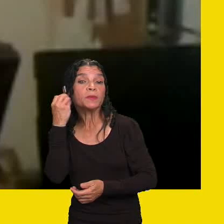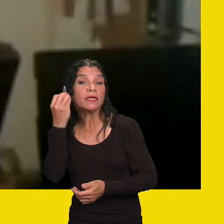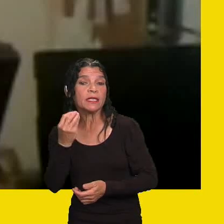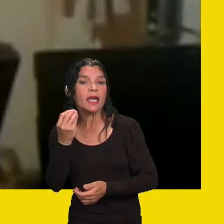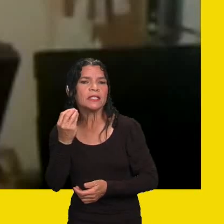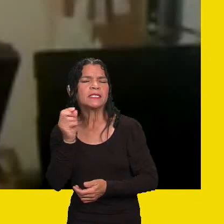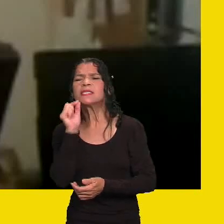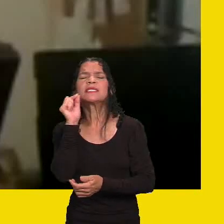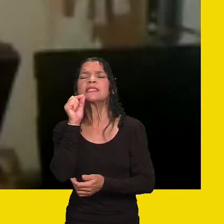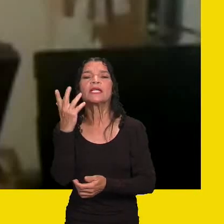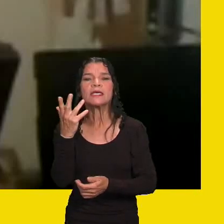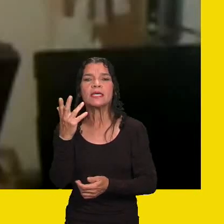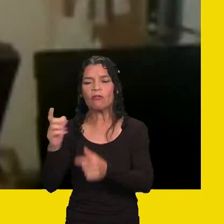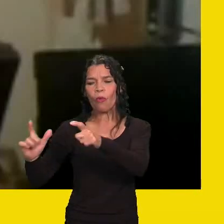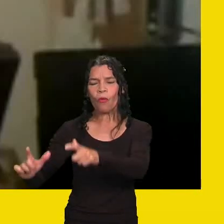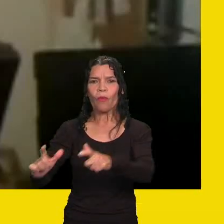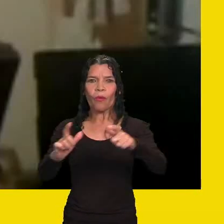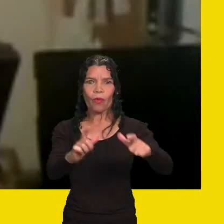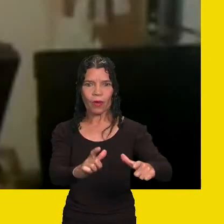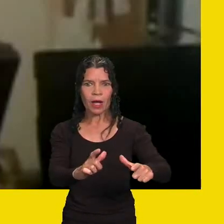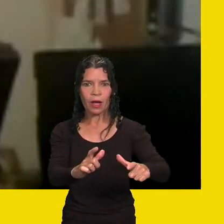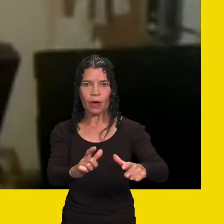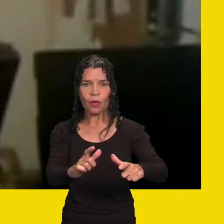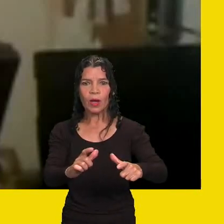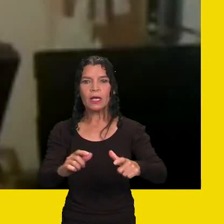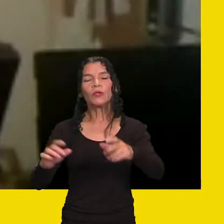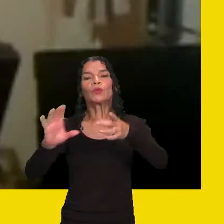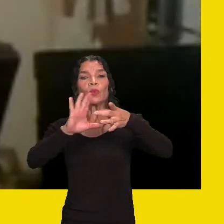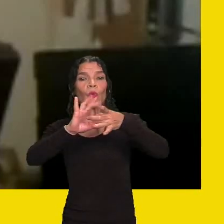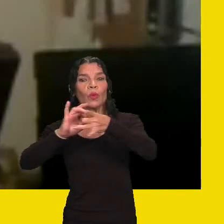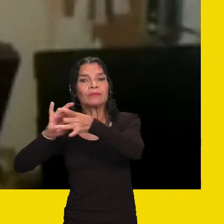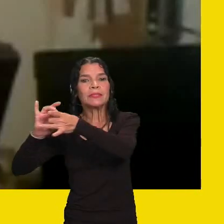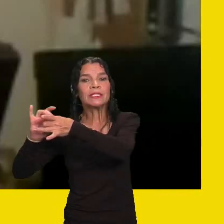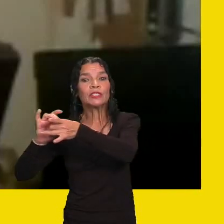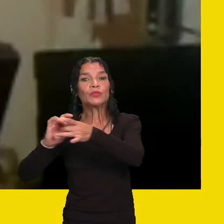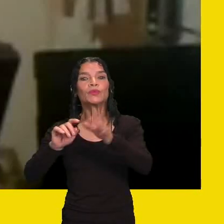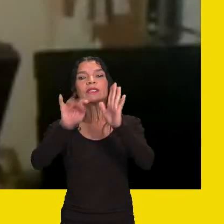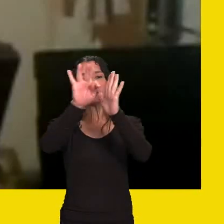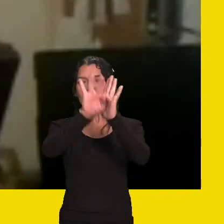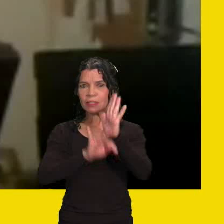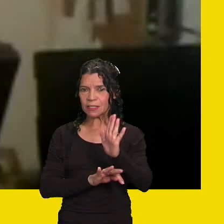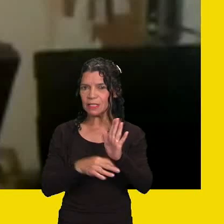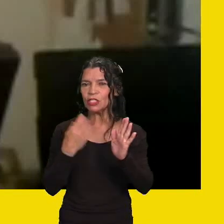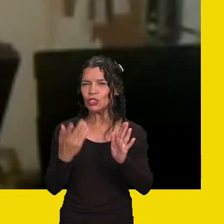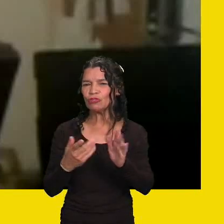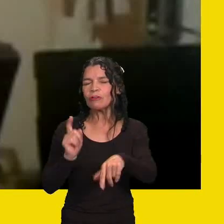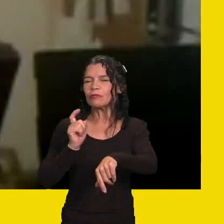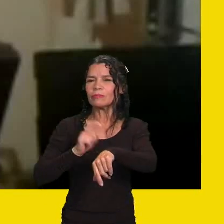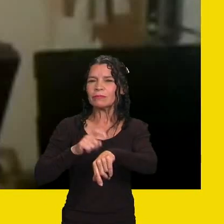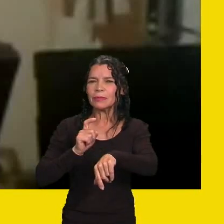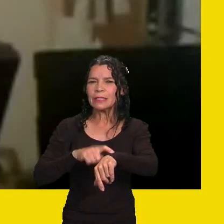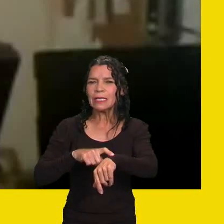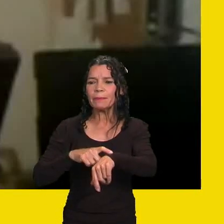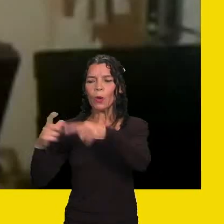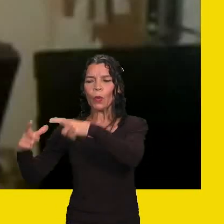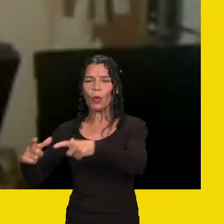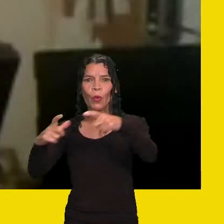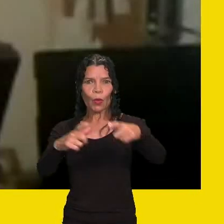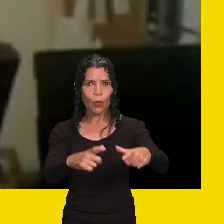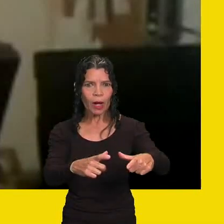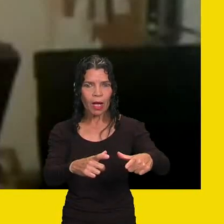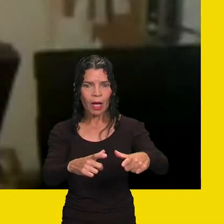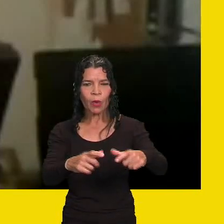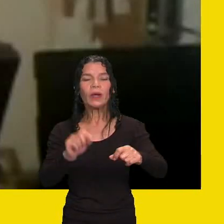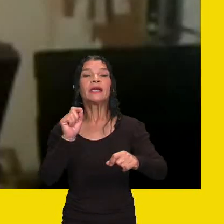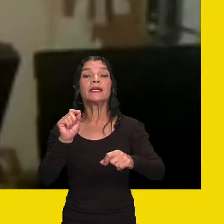foi uma experiência localizada, contextualizada, com tempo, com local,